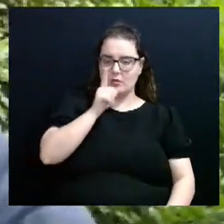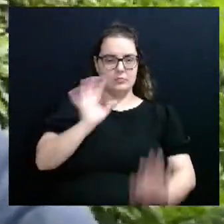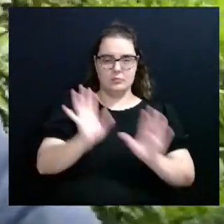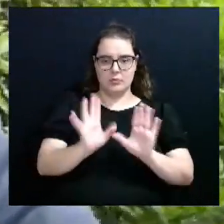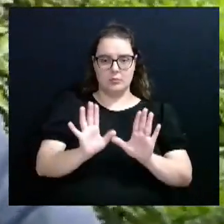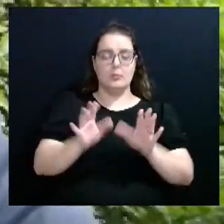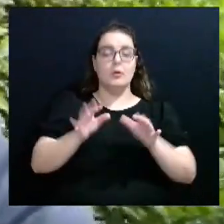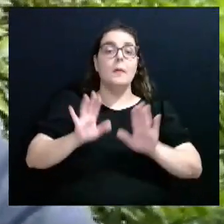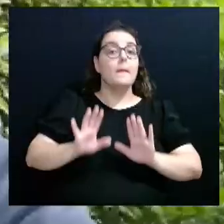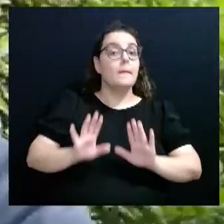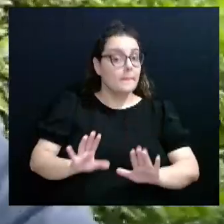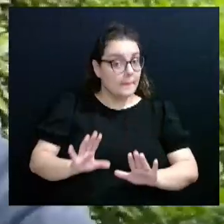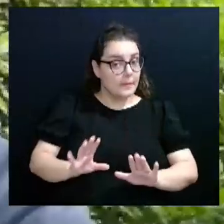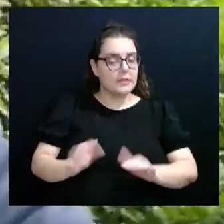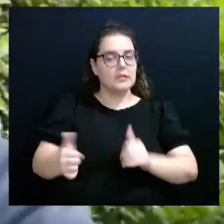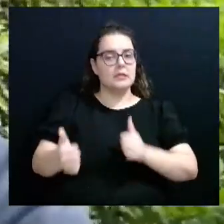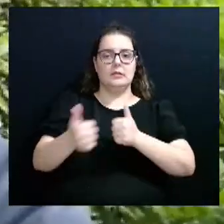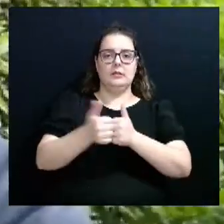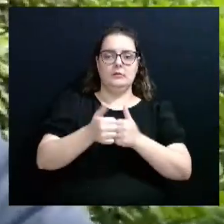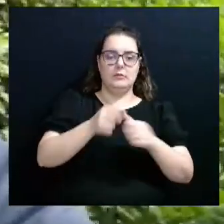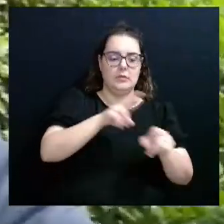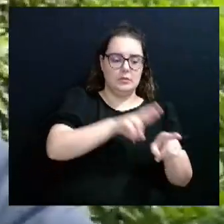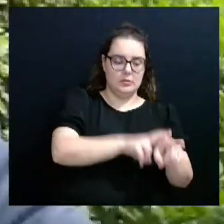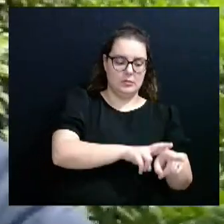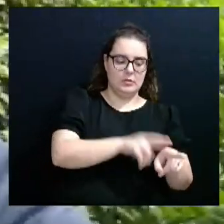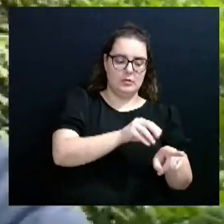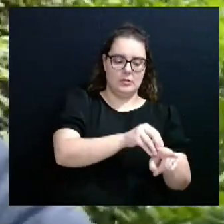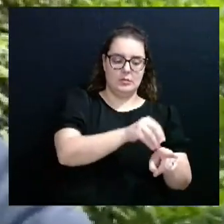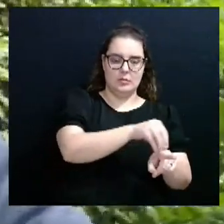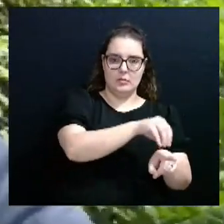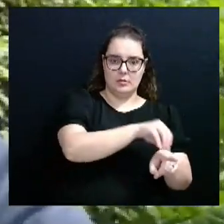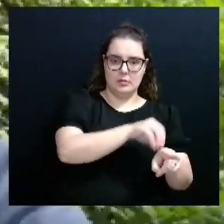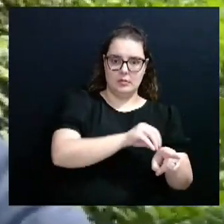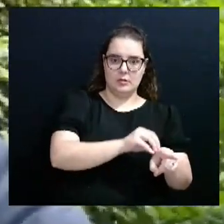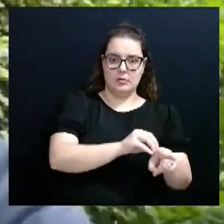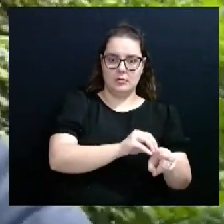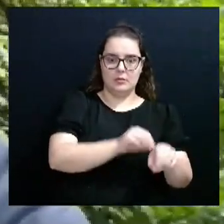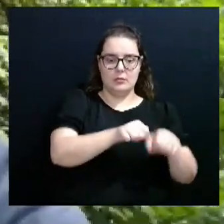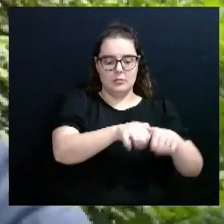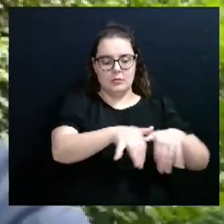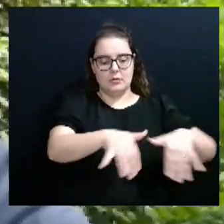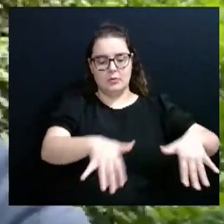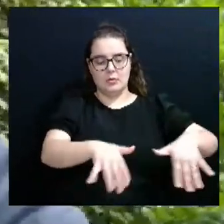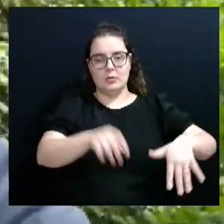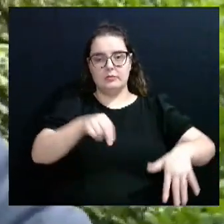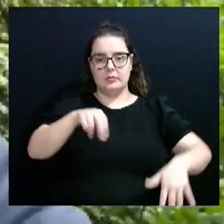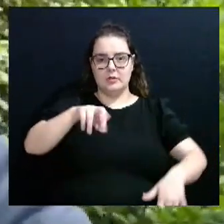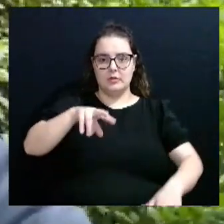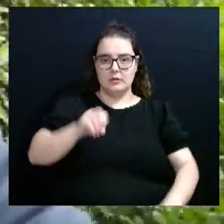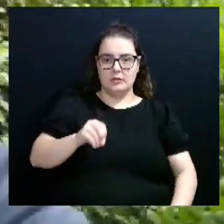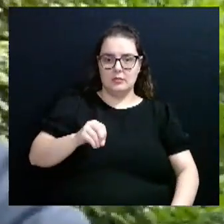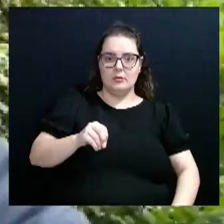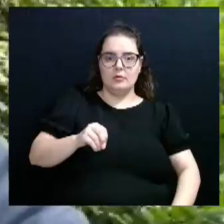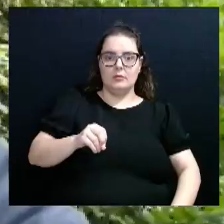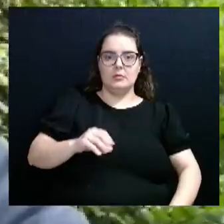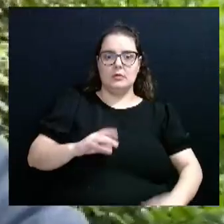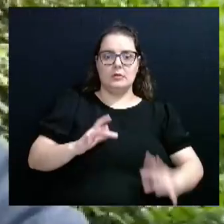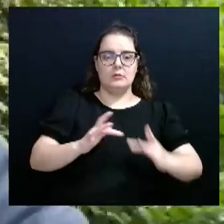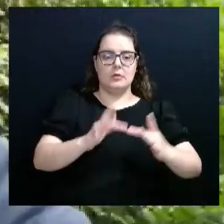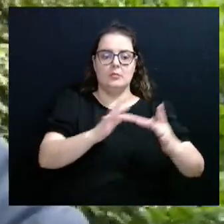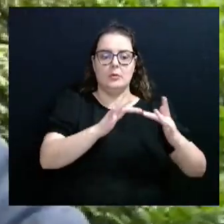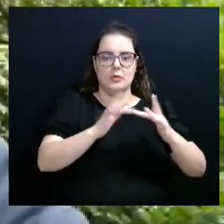muito próximo da próstata estão todos os nervos responsáveis pela comunicação, né, da questão do